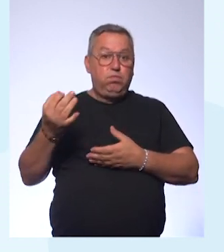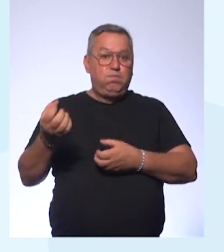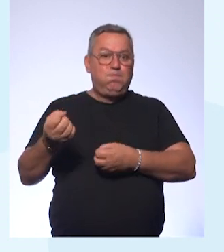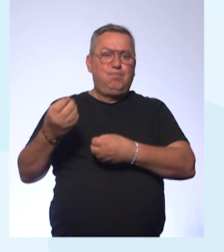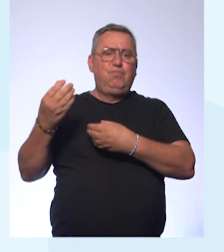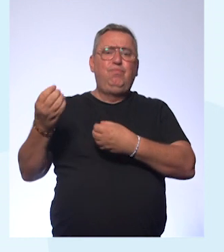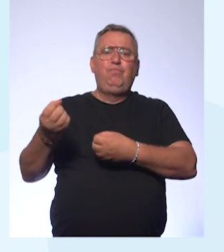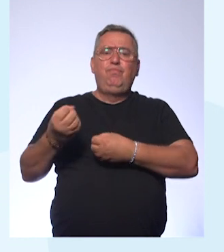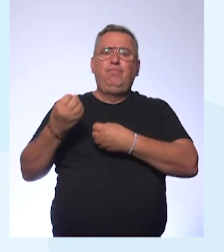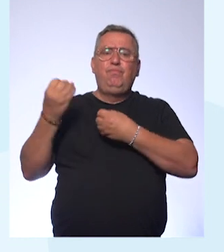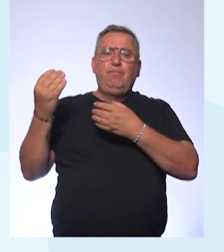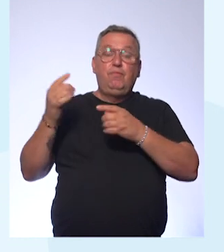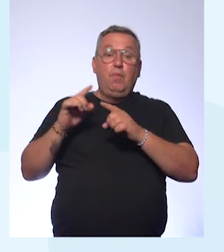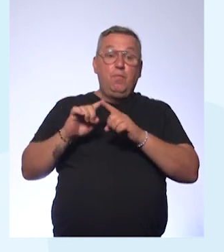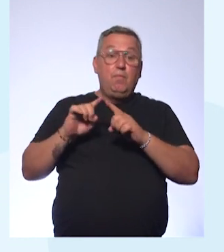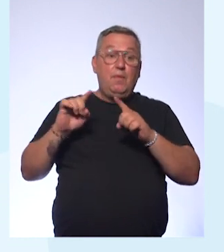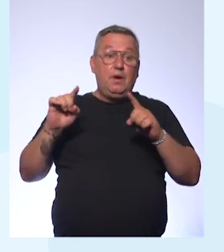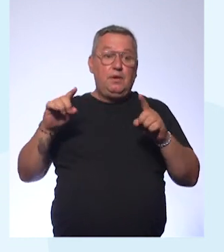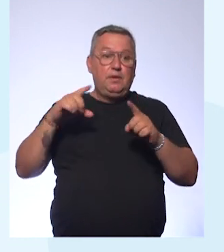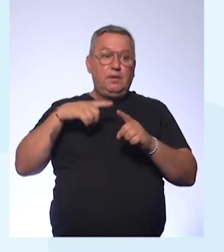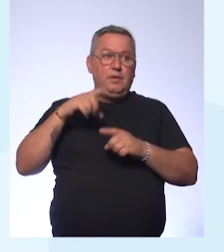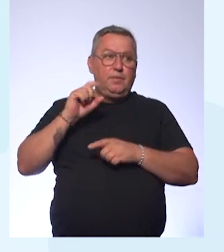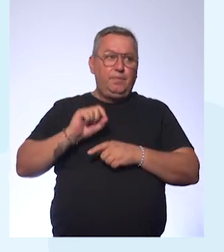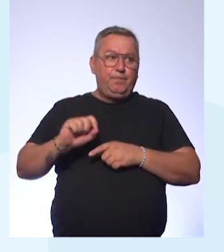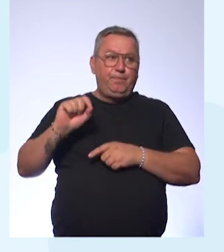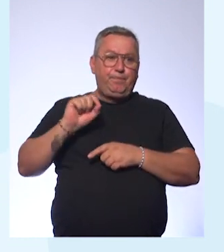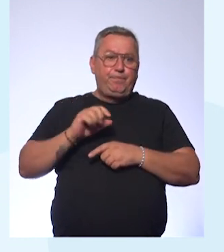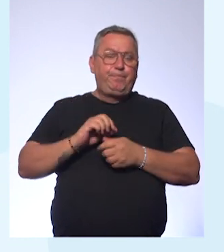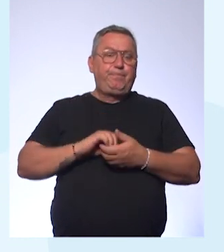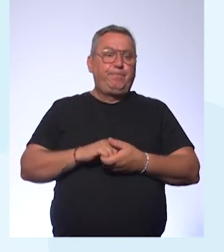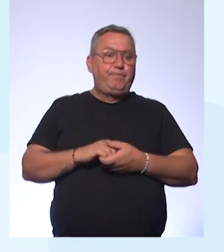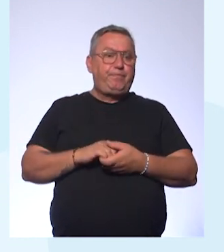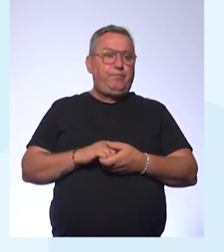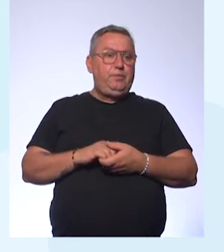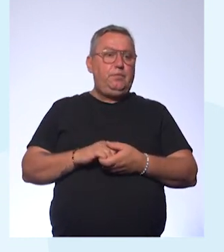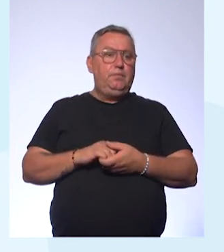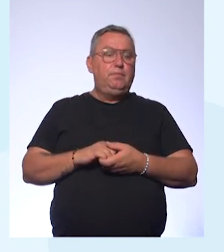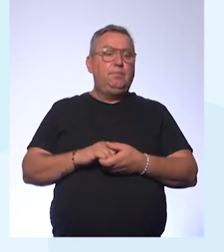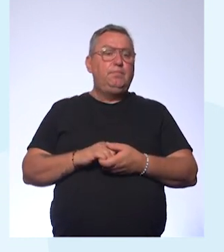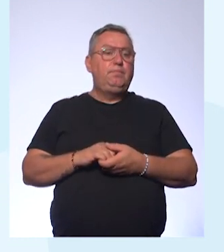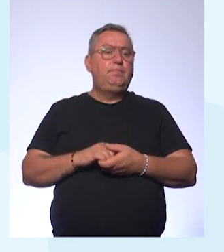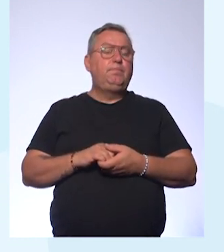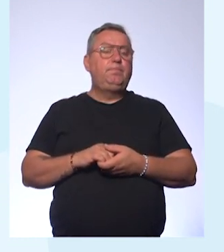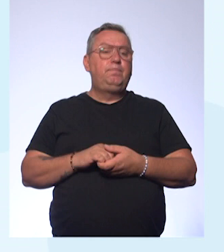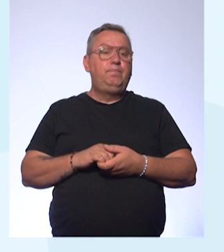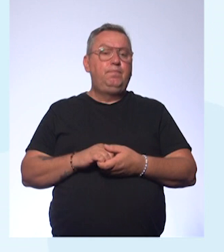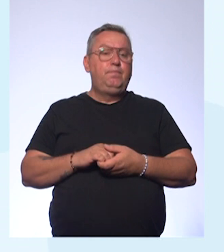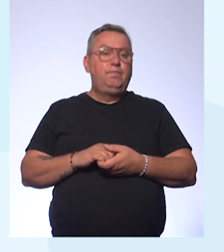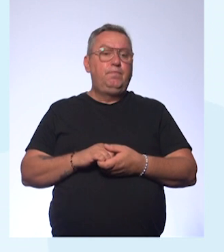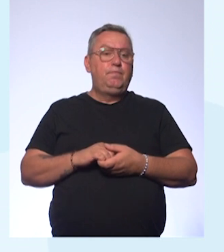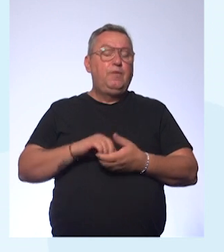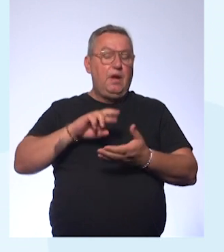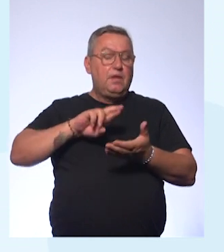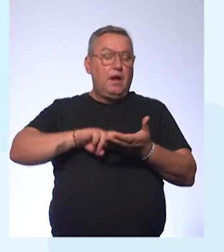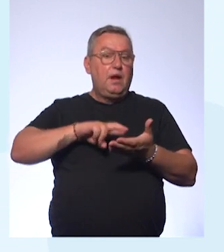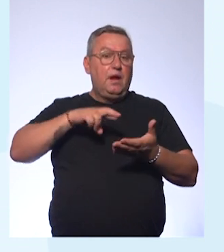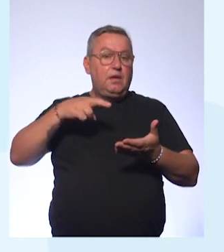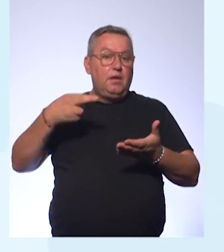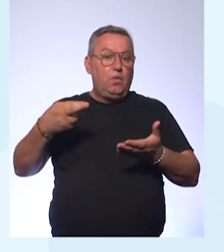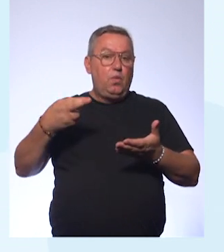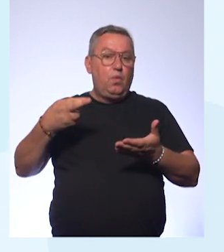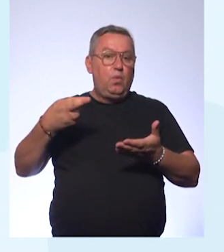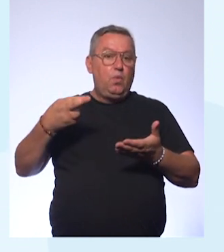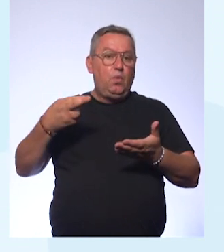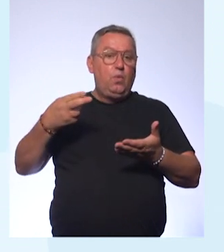informações. Portanto, aqui nós temos, então, na reação química,